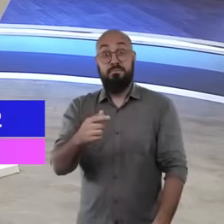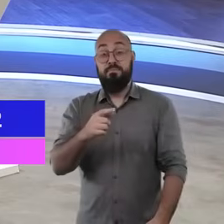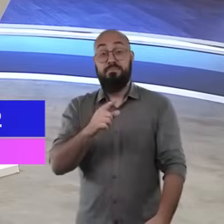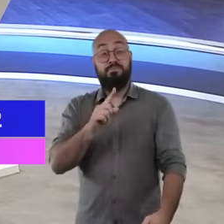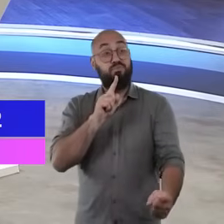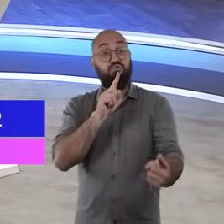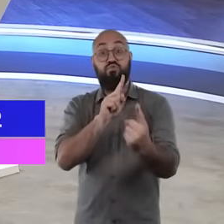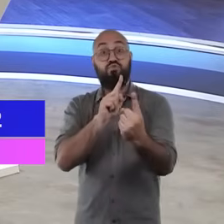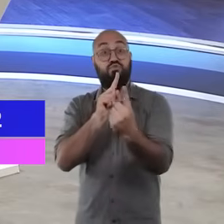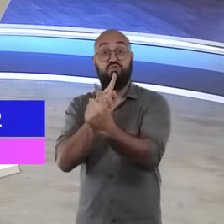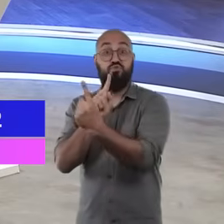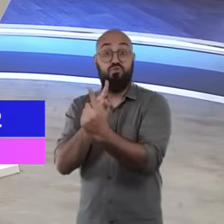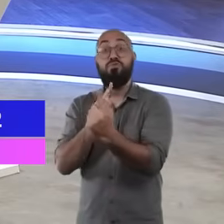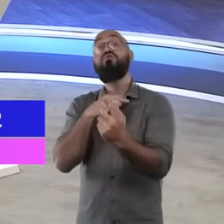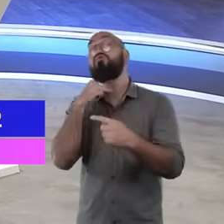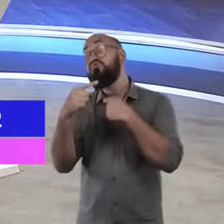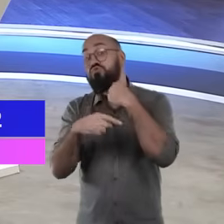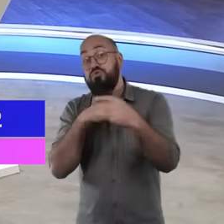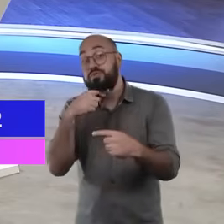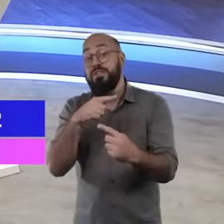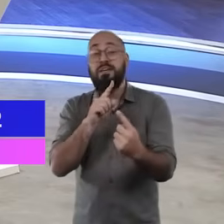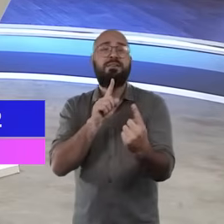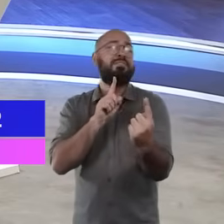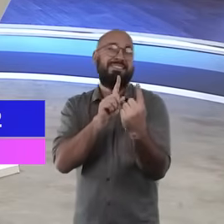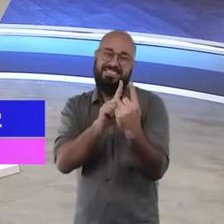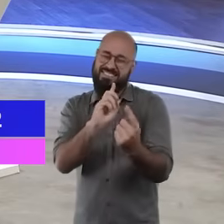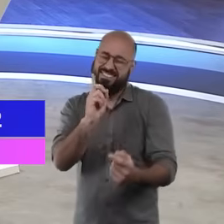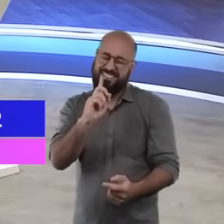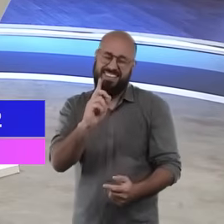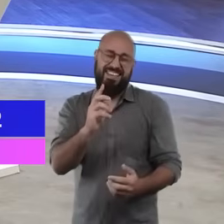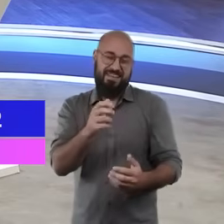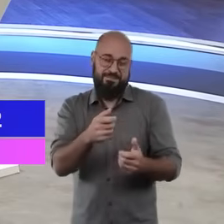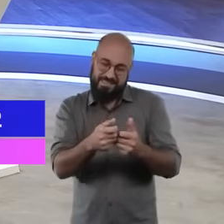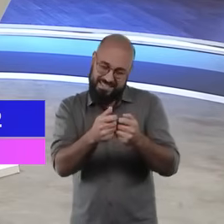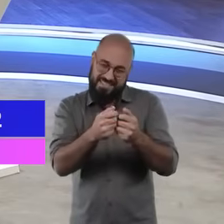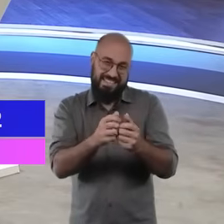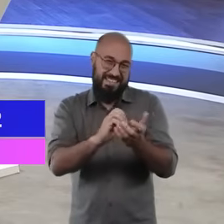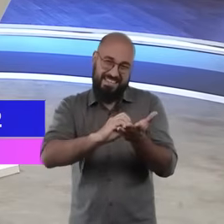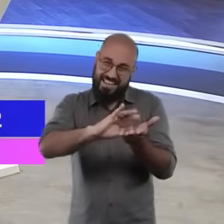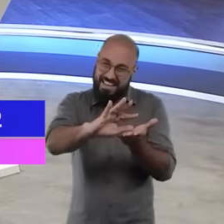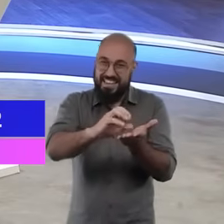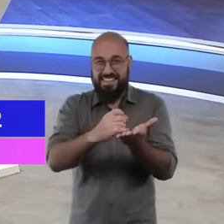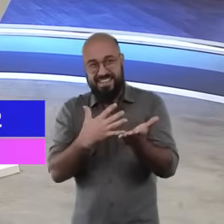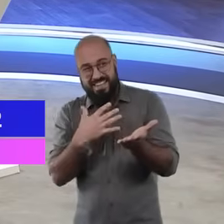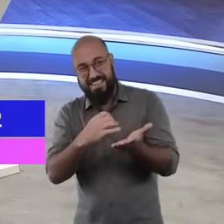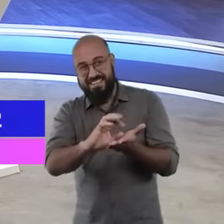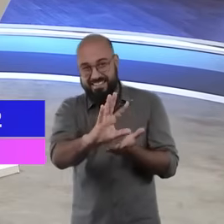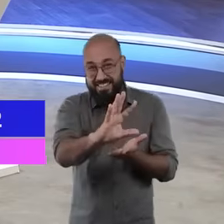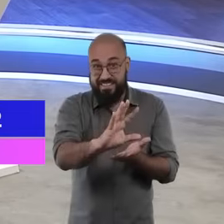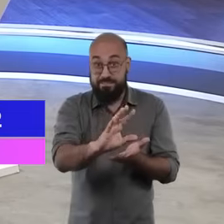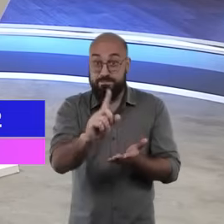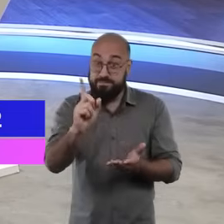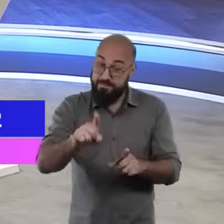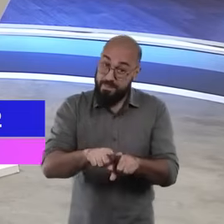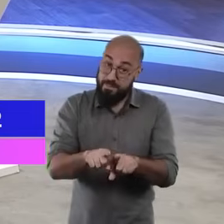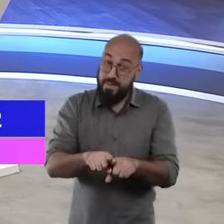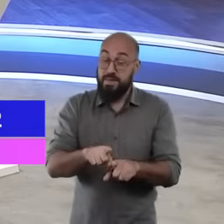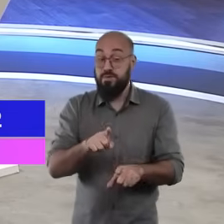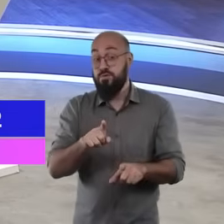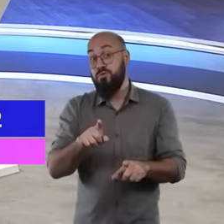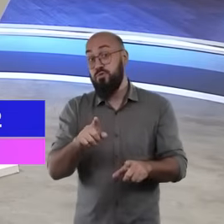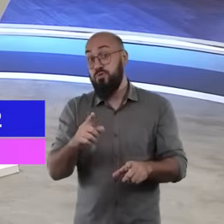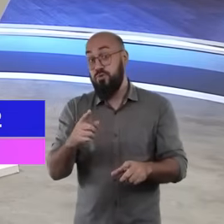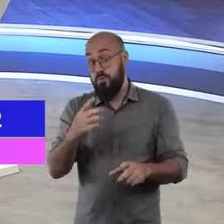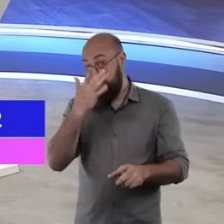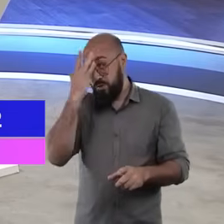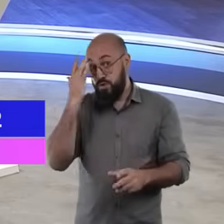de pessoas com dúvidas bíblicas, com estudos bíblicos, com textos da palavra de Deus e também sendo às vezes dupla